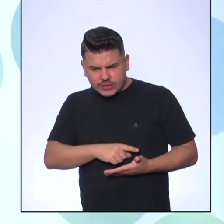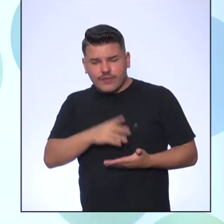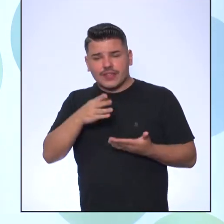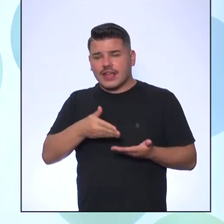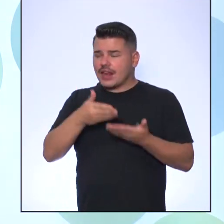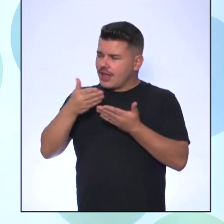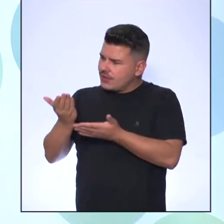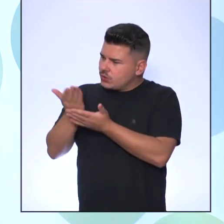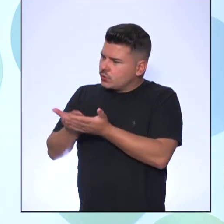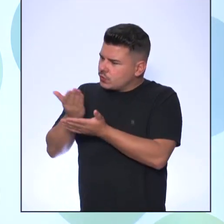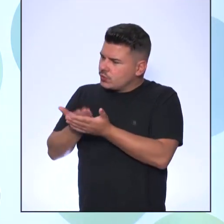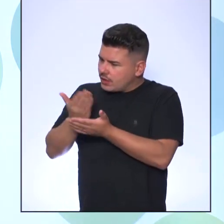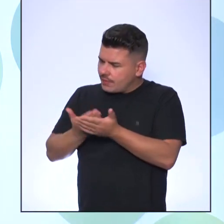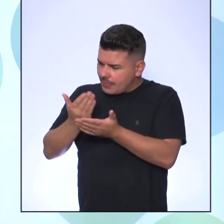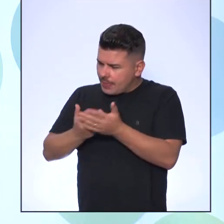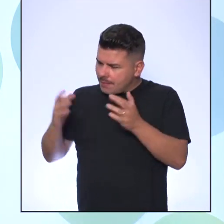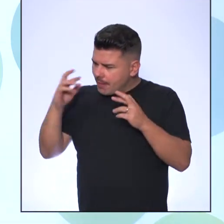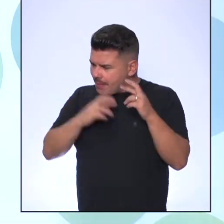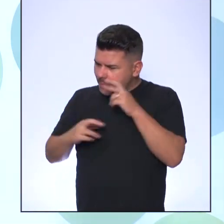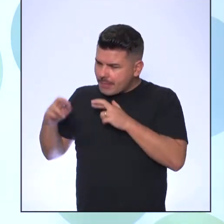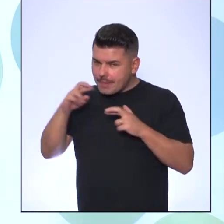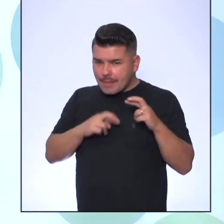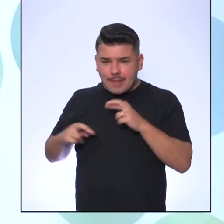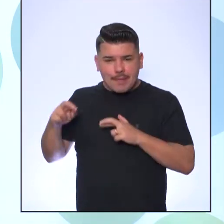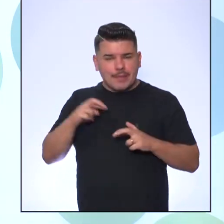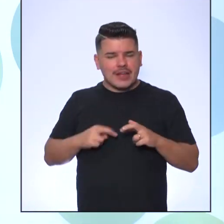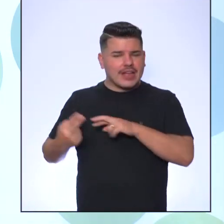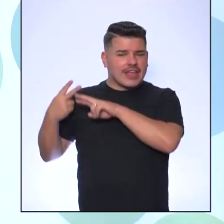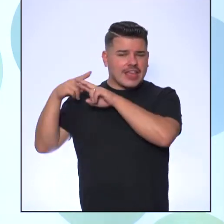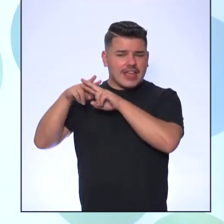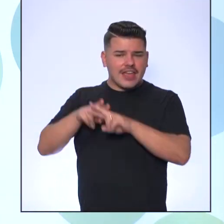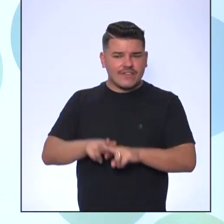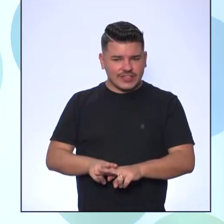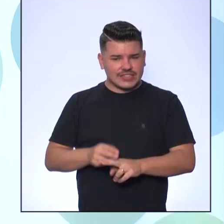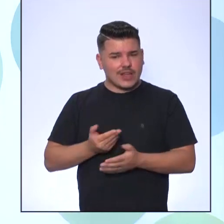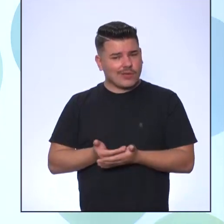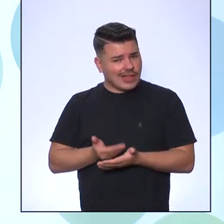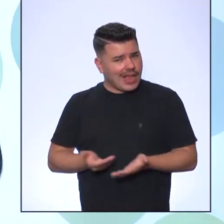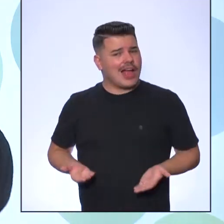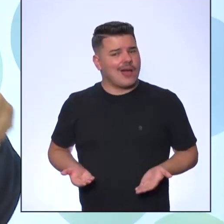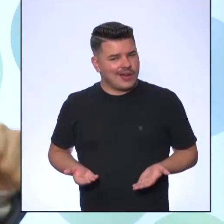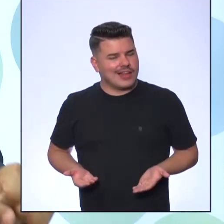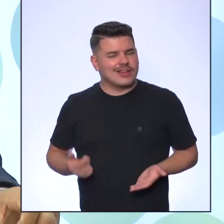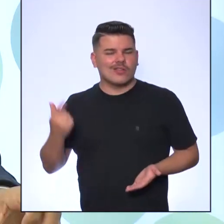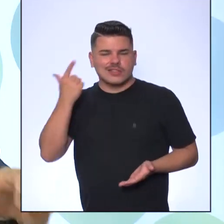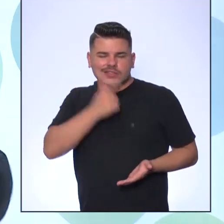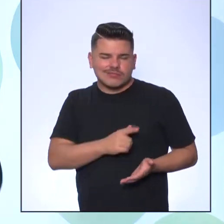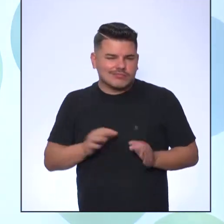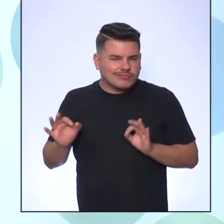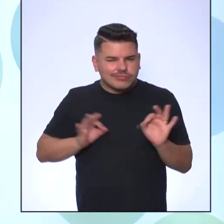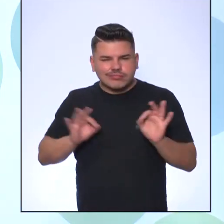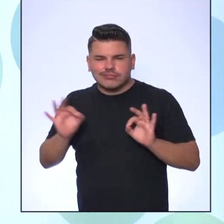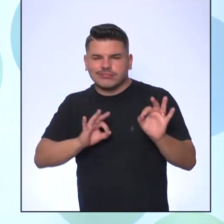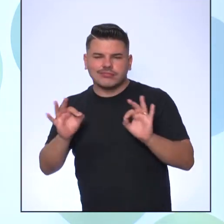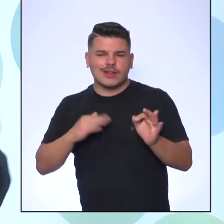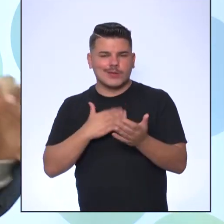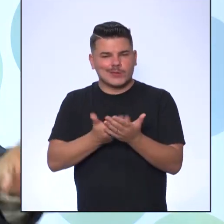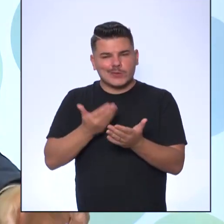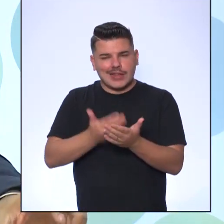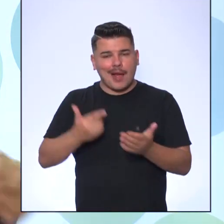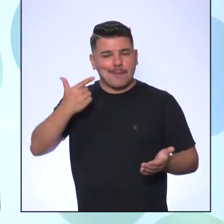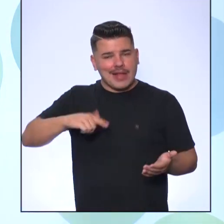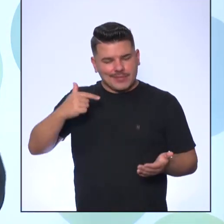secretário, ele poder revisar os conteúdos. Então, parte realmente ali da prática da prova, né? E revise os pontos que você precisa se